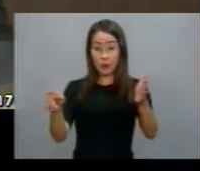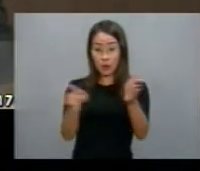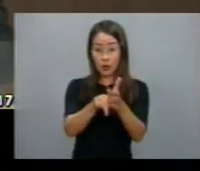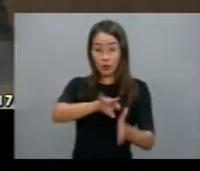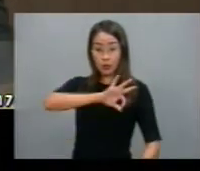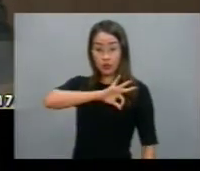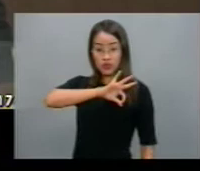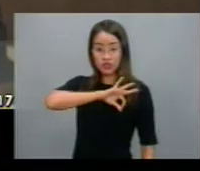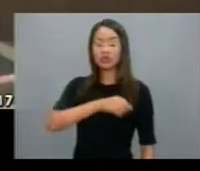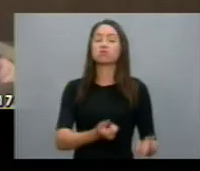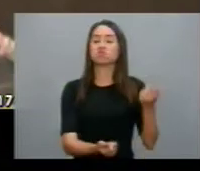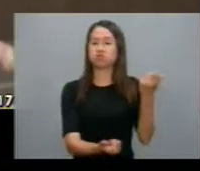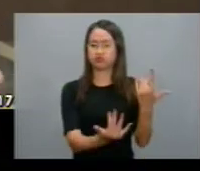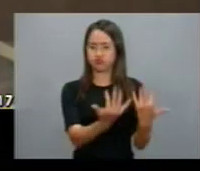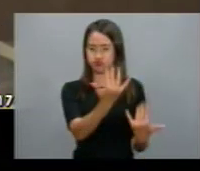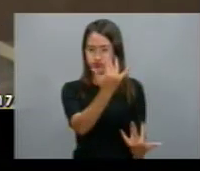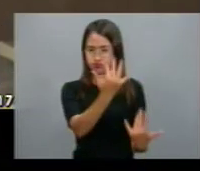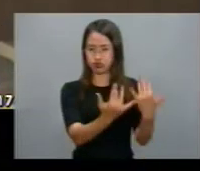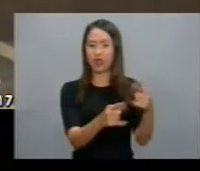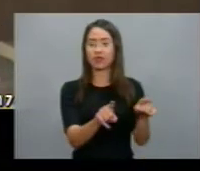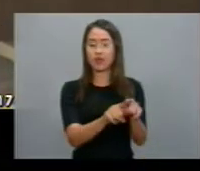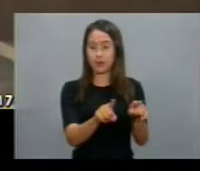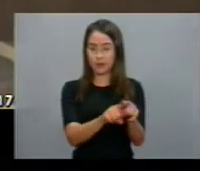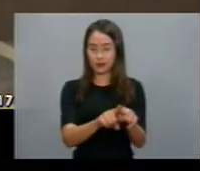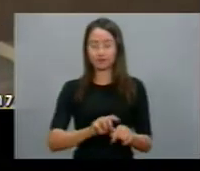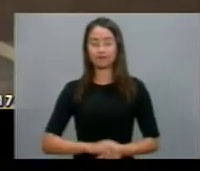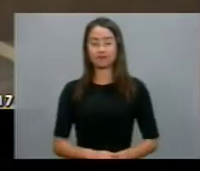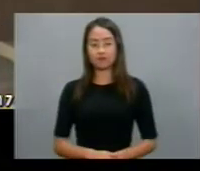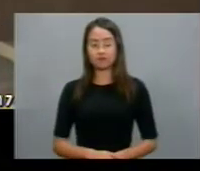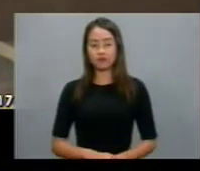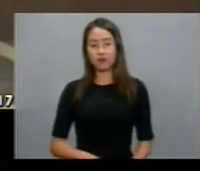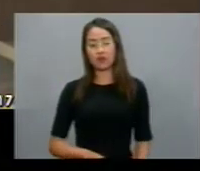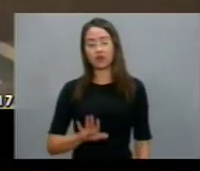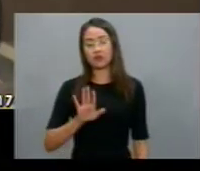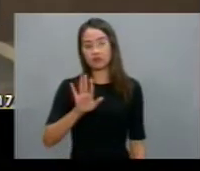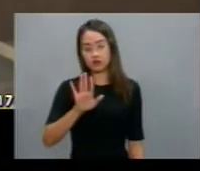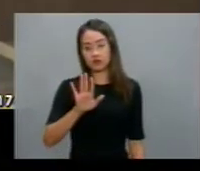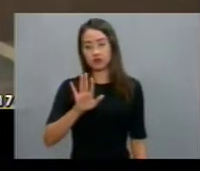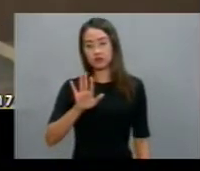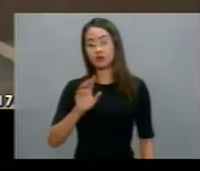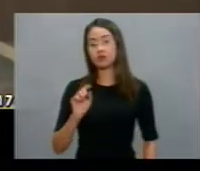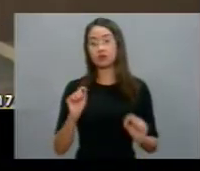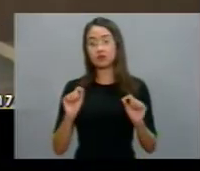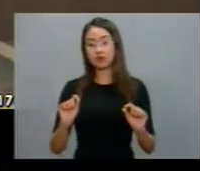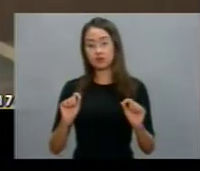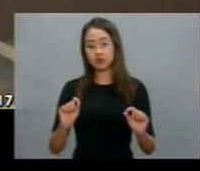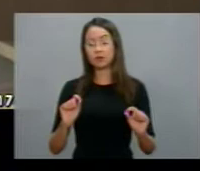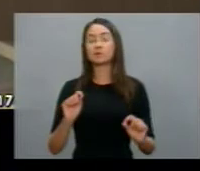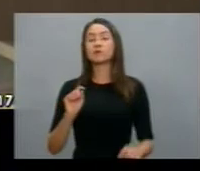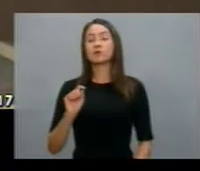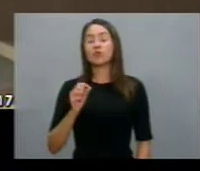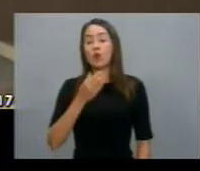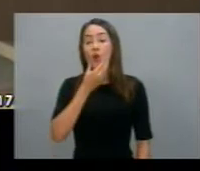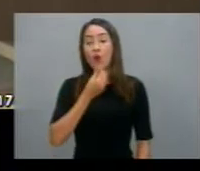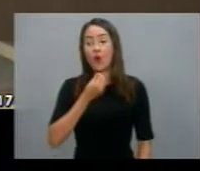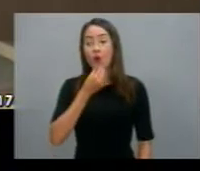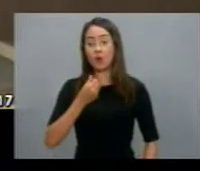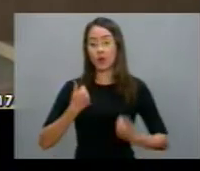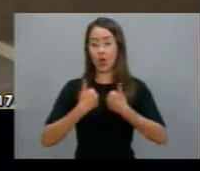incendiados. Eu queria, antes de mais nada, me solidarizar com o motorista que